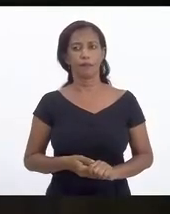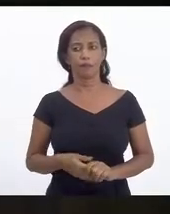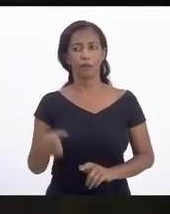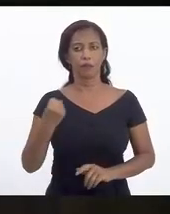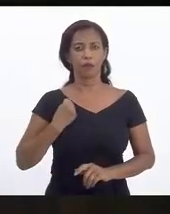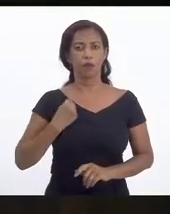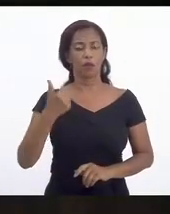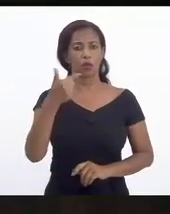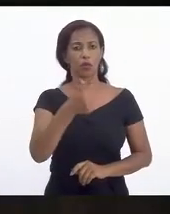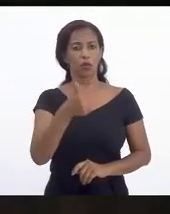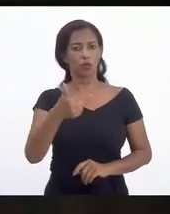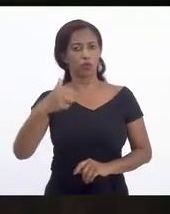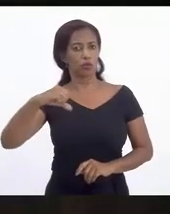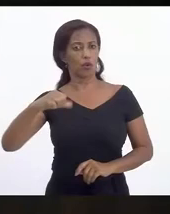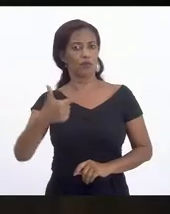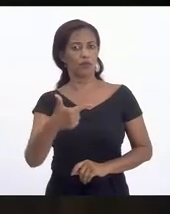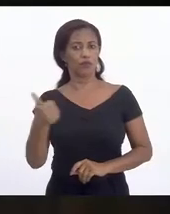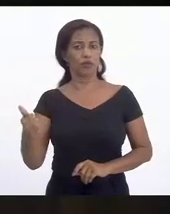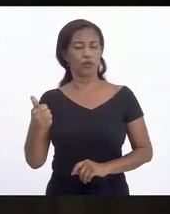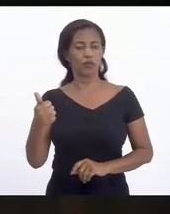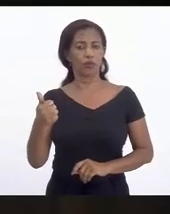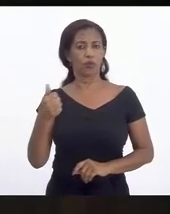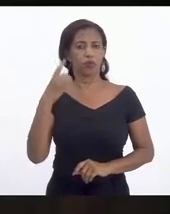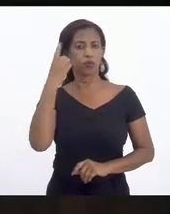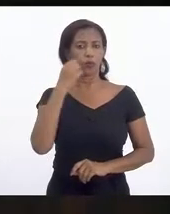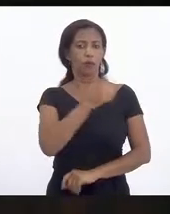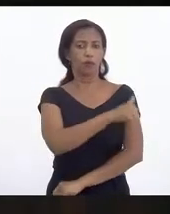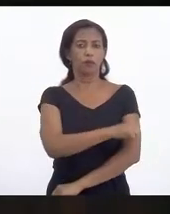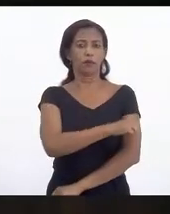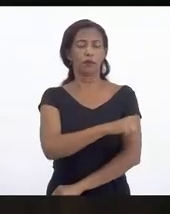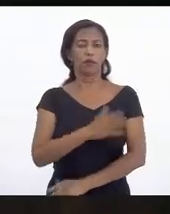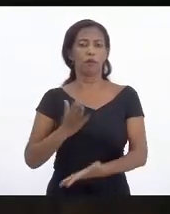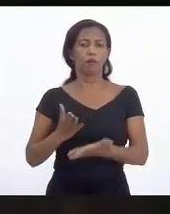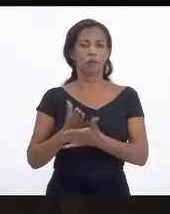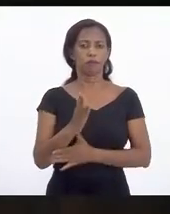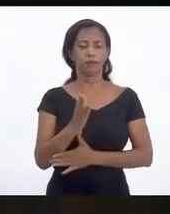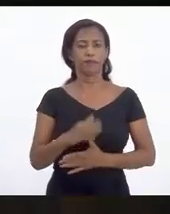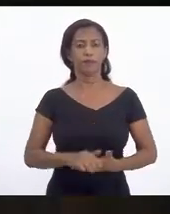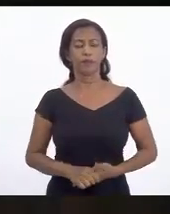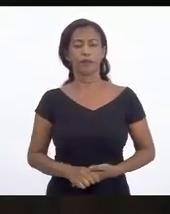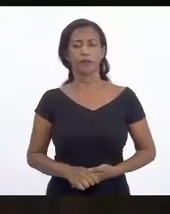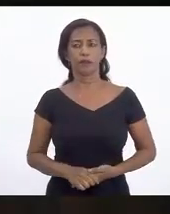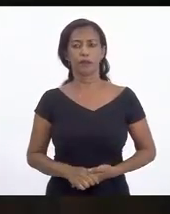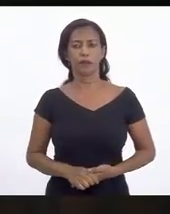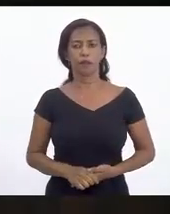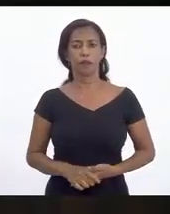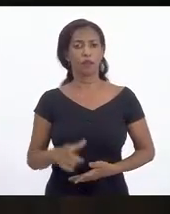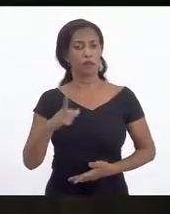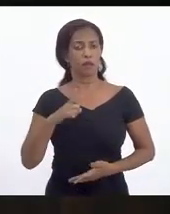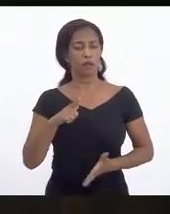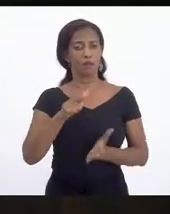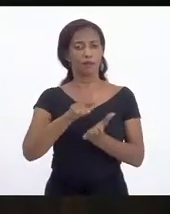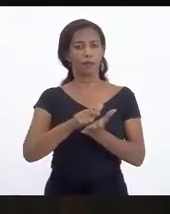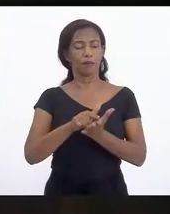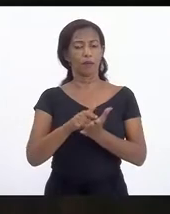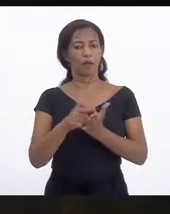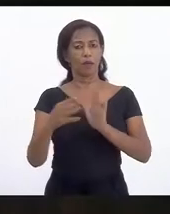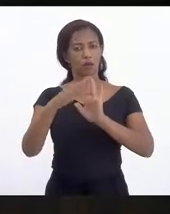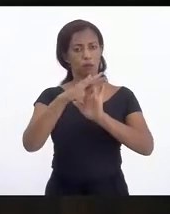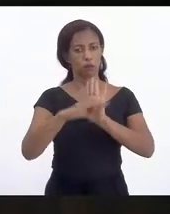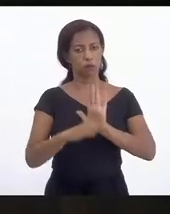número 229/2021 da deputada enfermeira Região. Os senhores que aprovam permaneçam como estão, aprovado. Há sobre a mesa a inclusão da ordem do